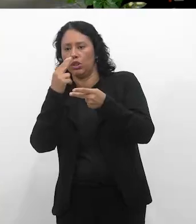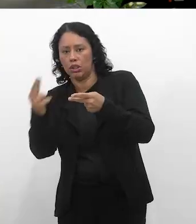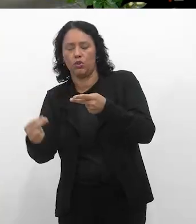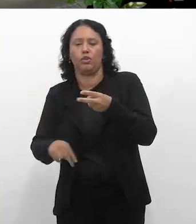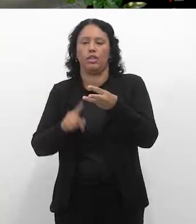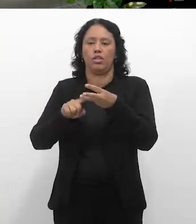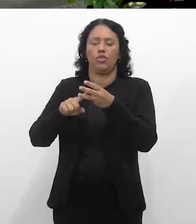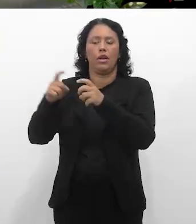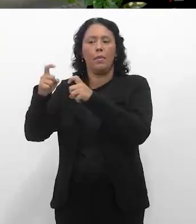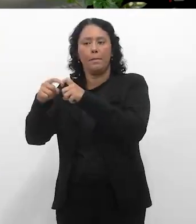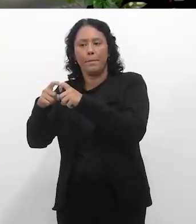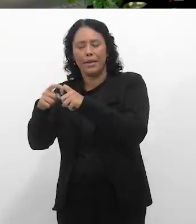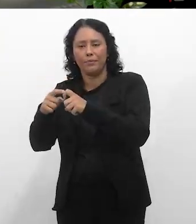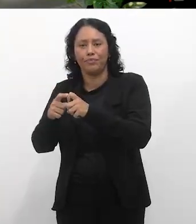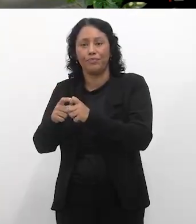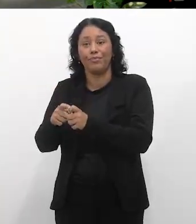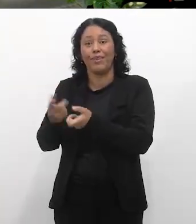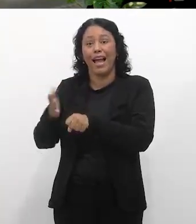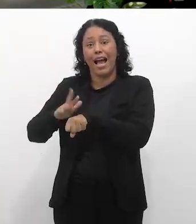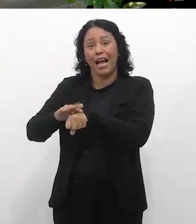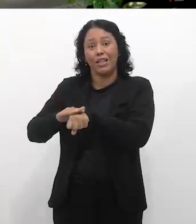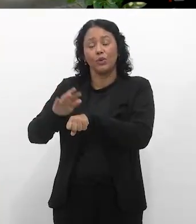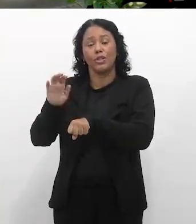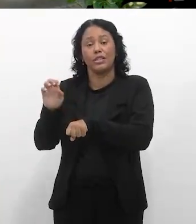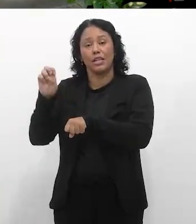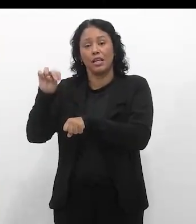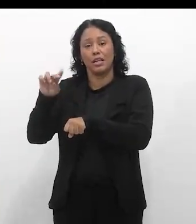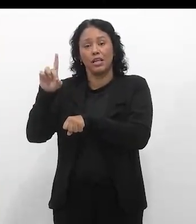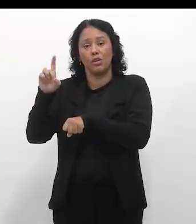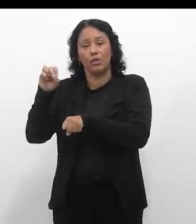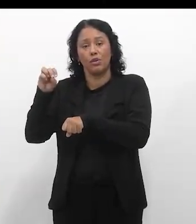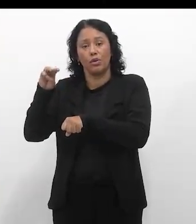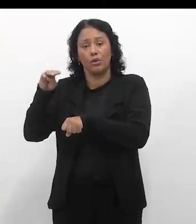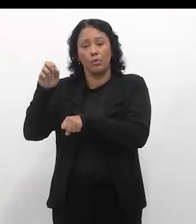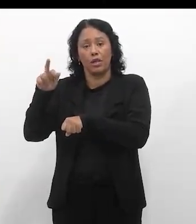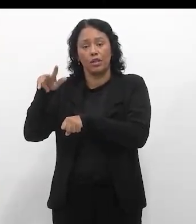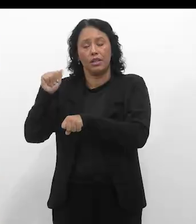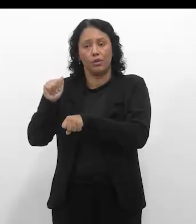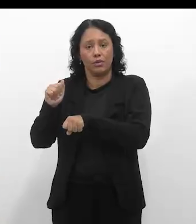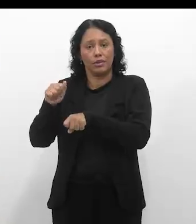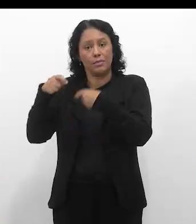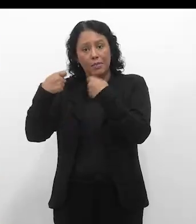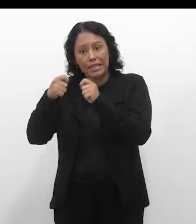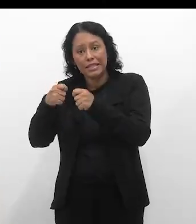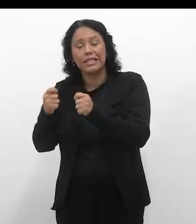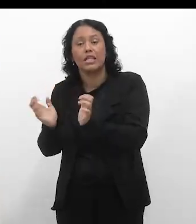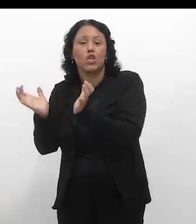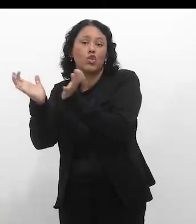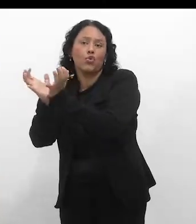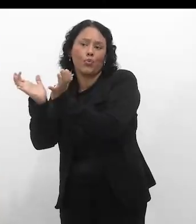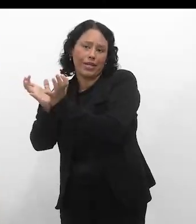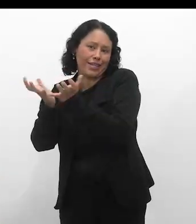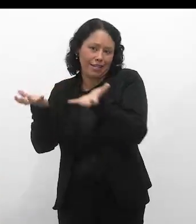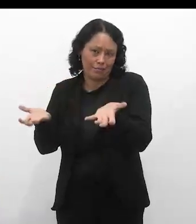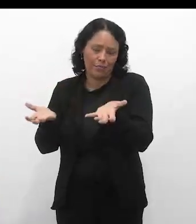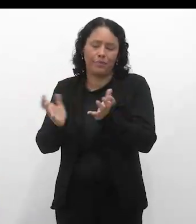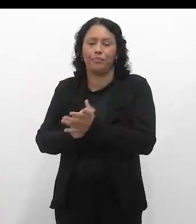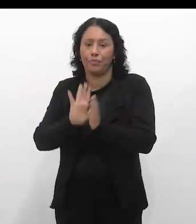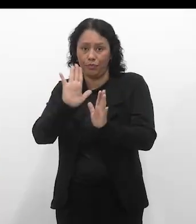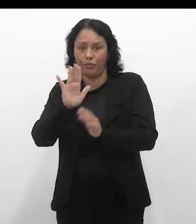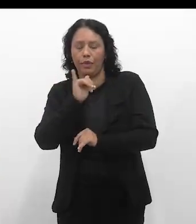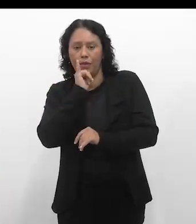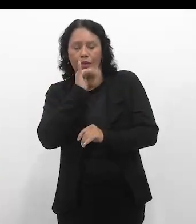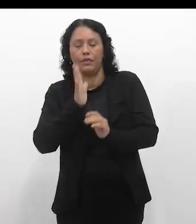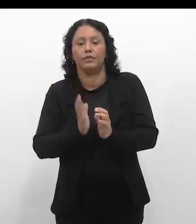a equipe, a endometriose, está longe de ser uma coisa do ginecologista exclusivo. Ele é o cara,